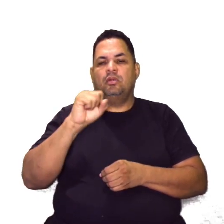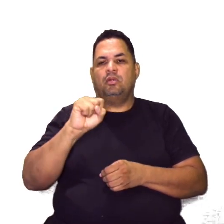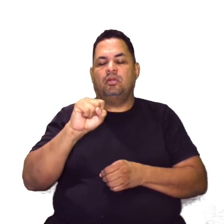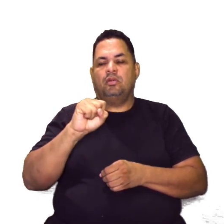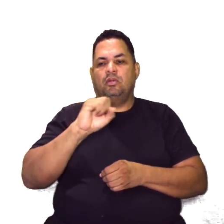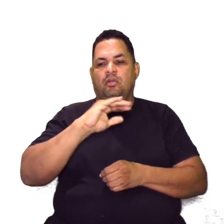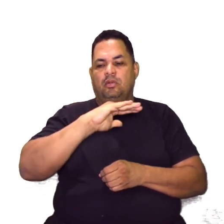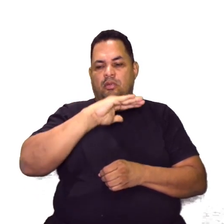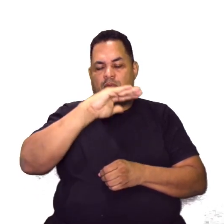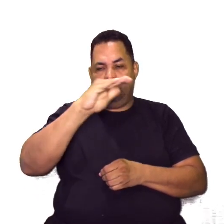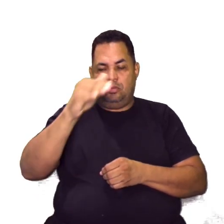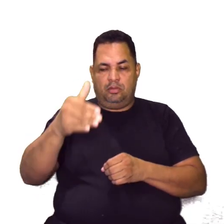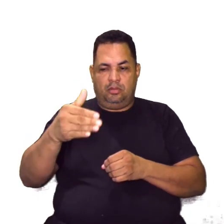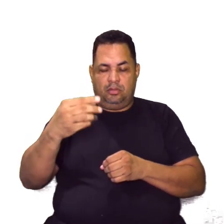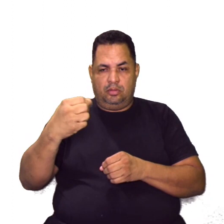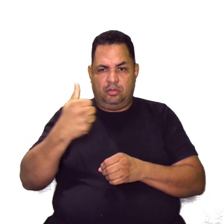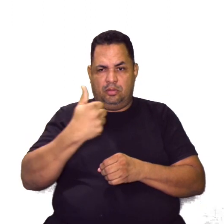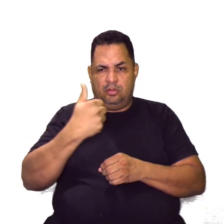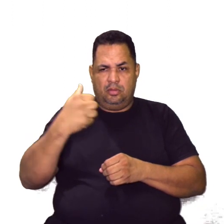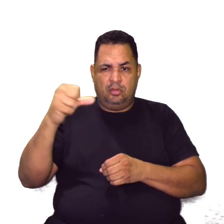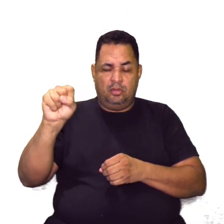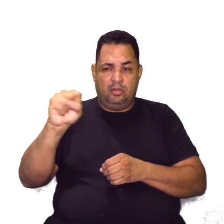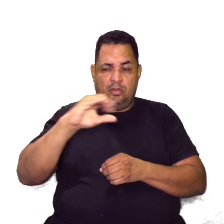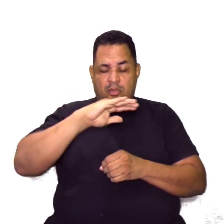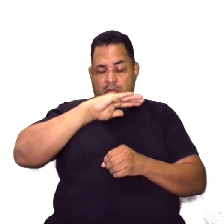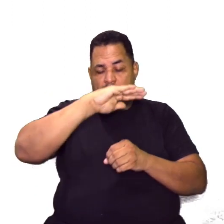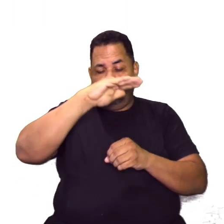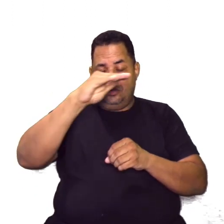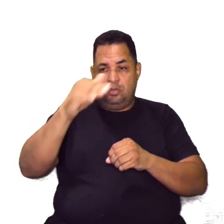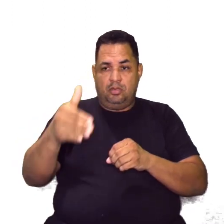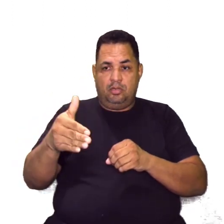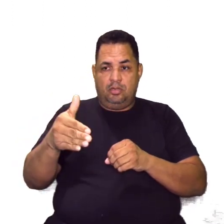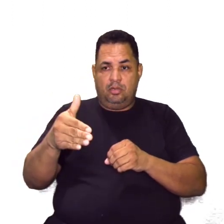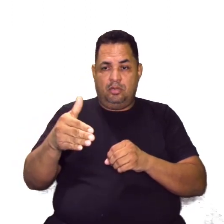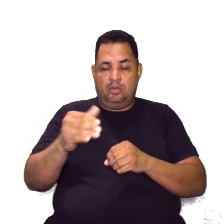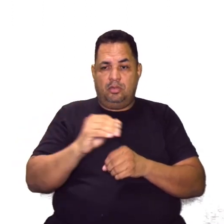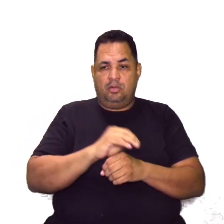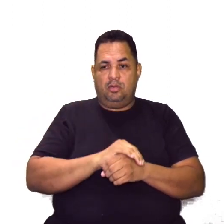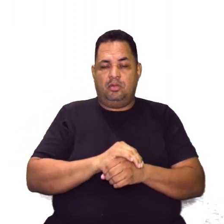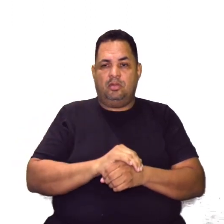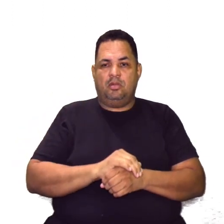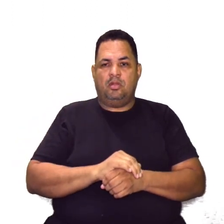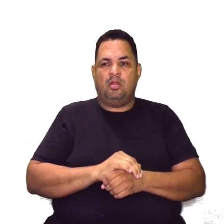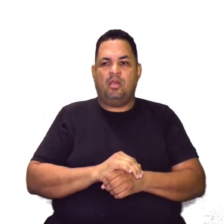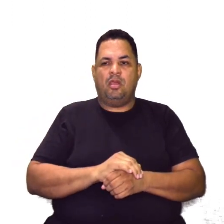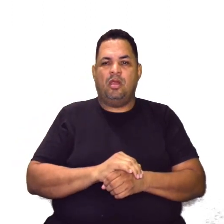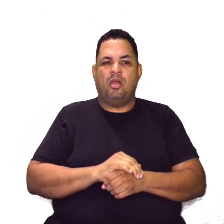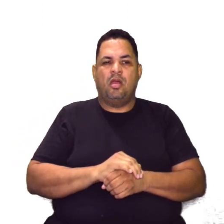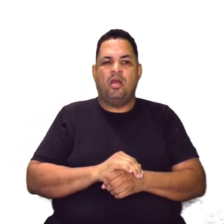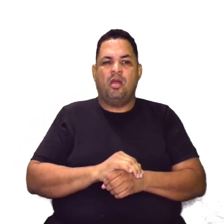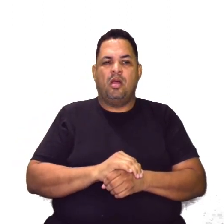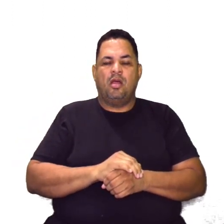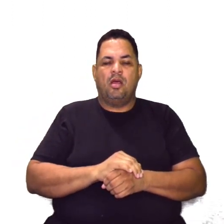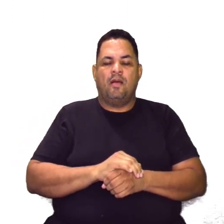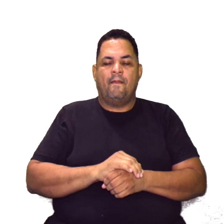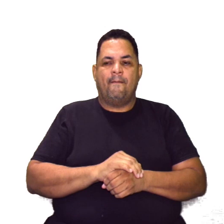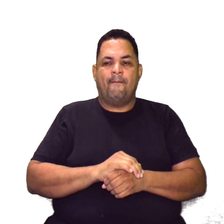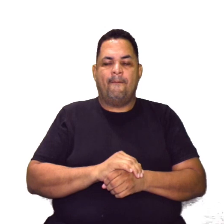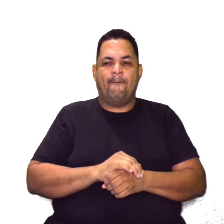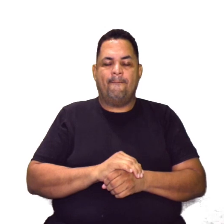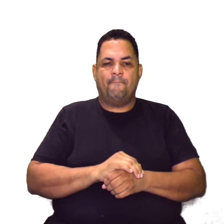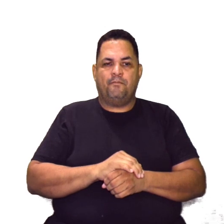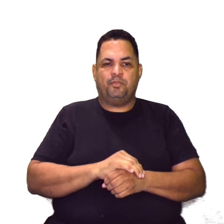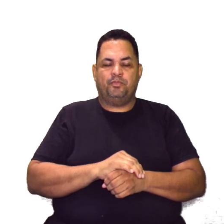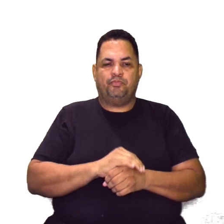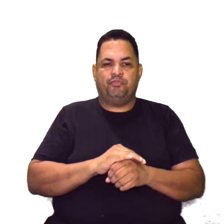elétrons na terceira camada, ou seja, na camada M, 18 elétrons. No terceiro nível,